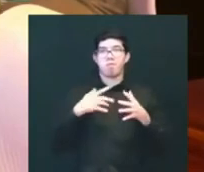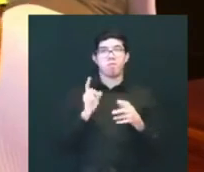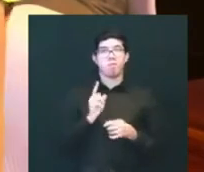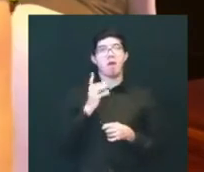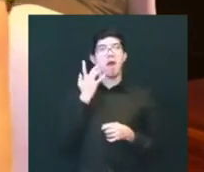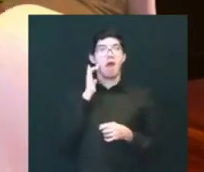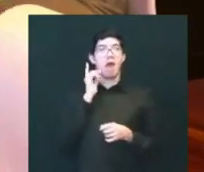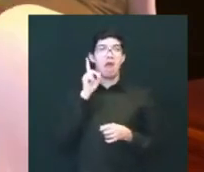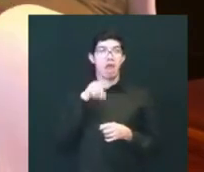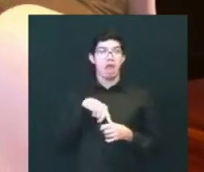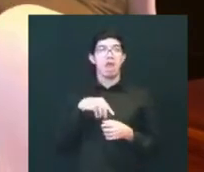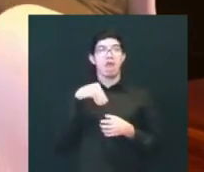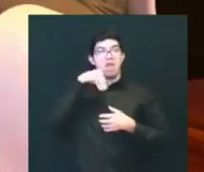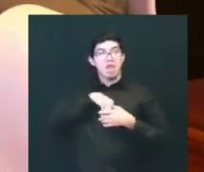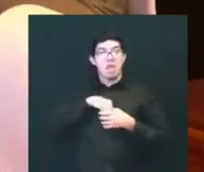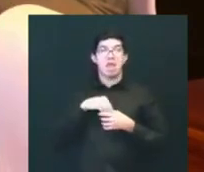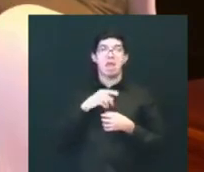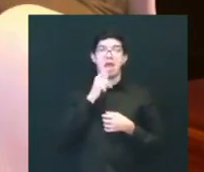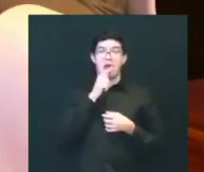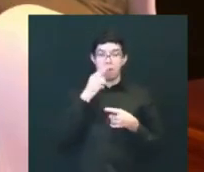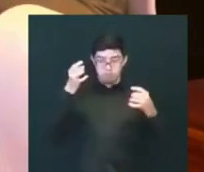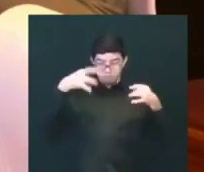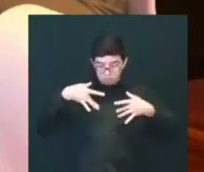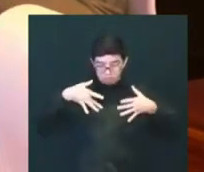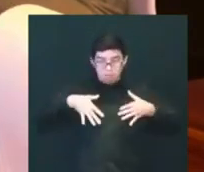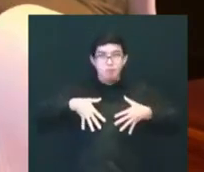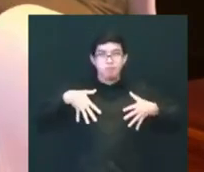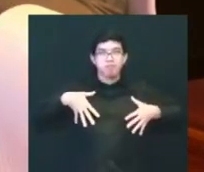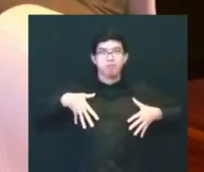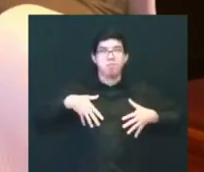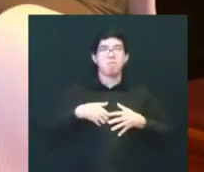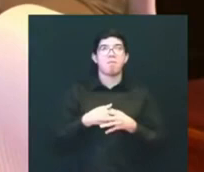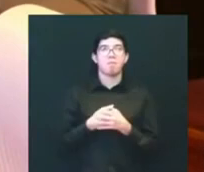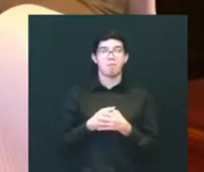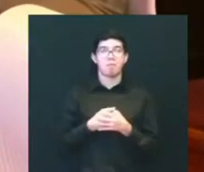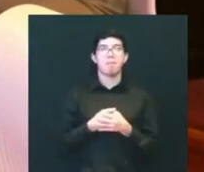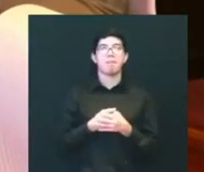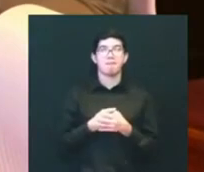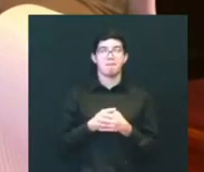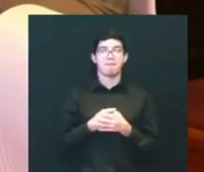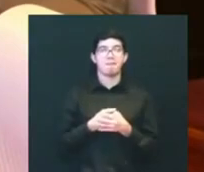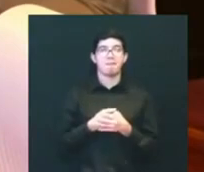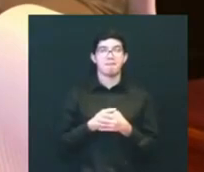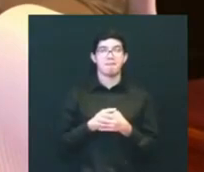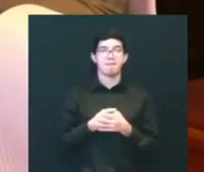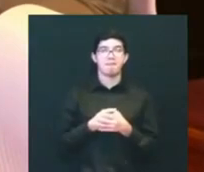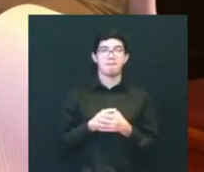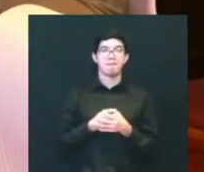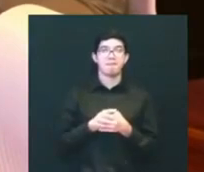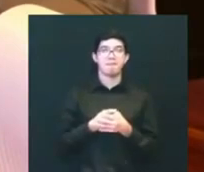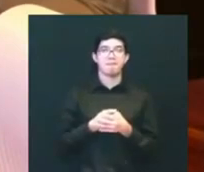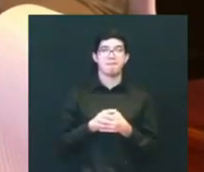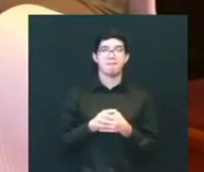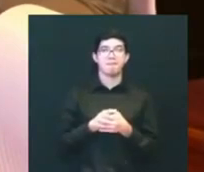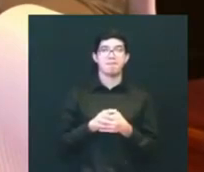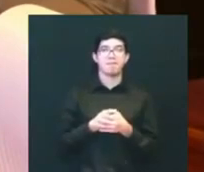a própria medicação já tem por consequência, né, a gente ganhar. Mas, diante